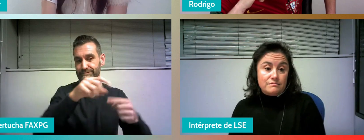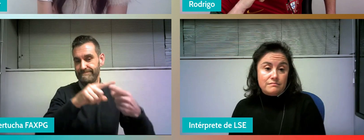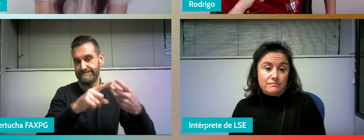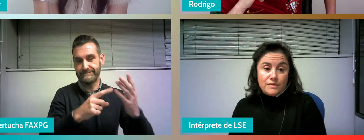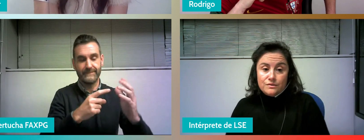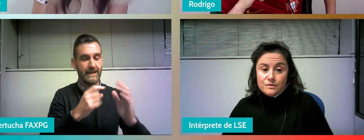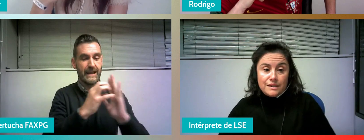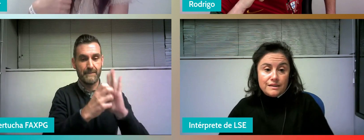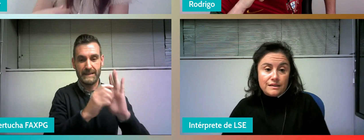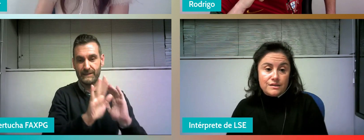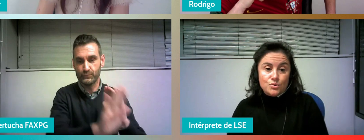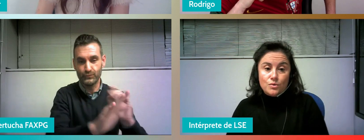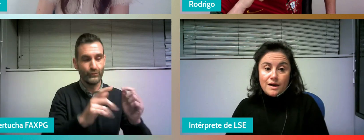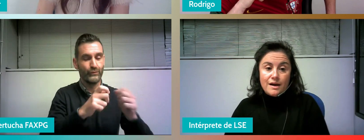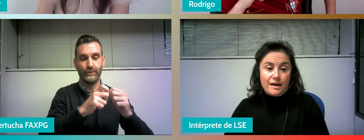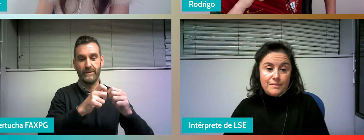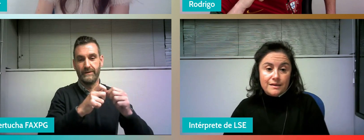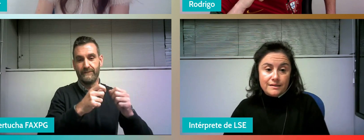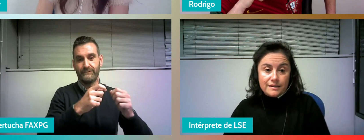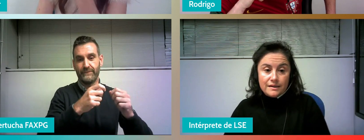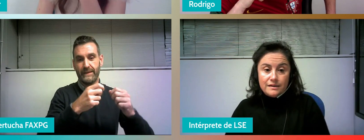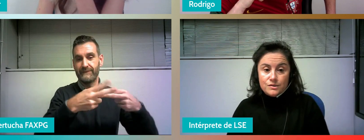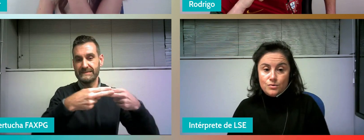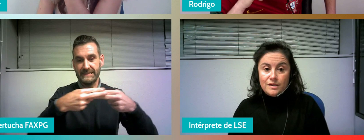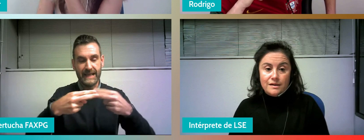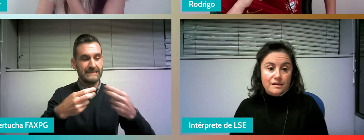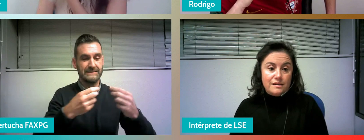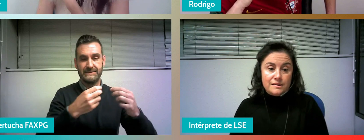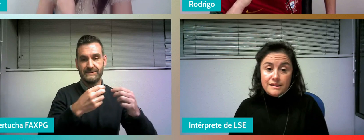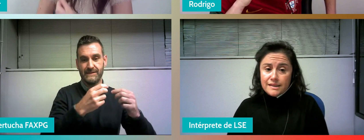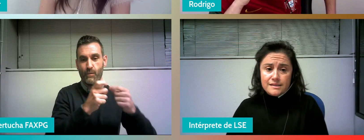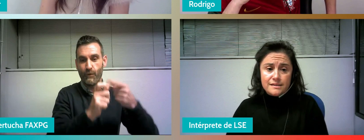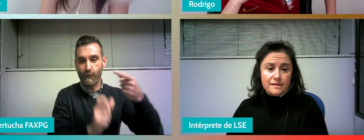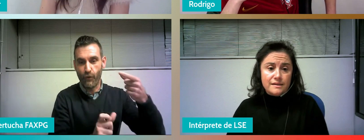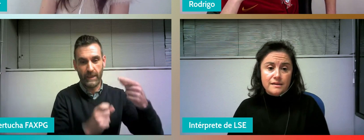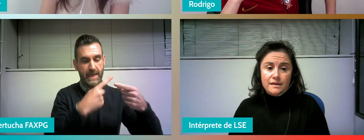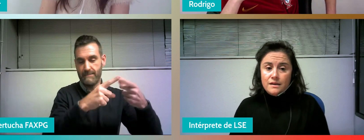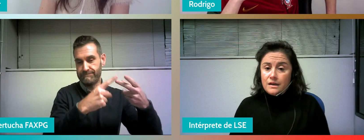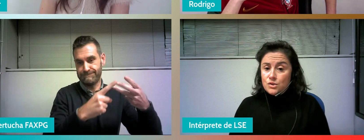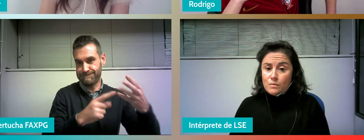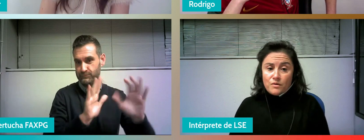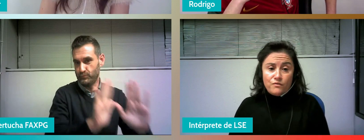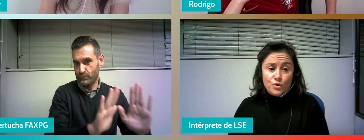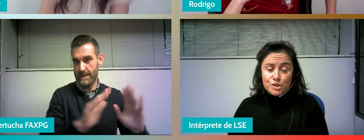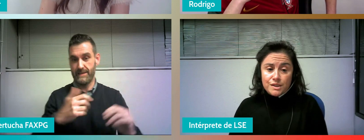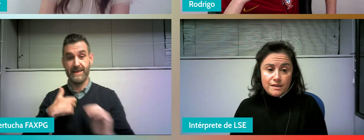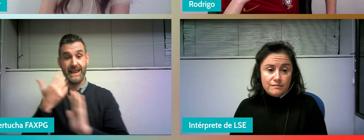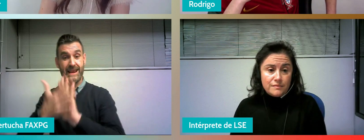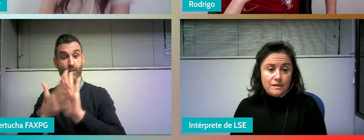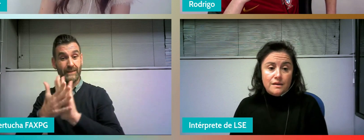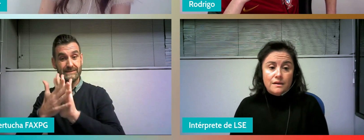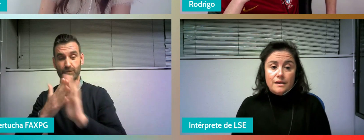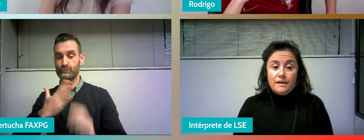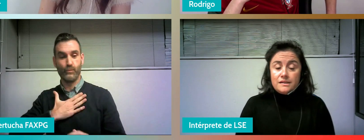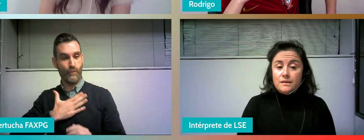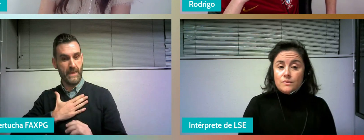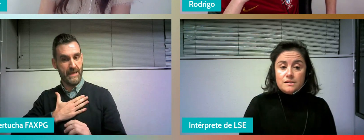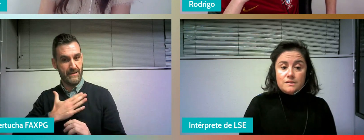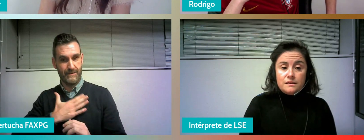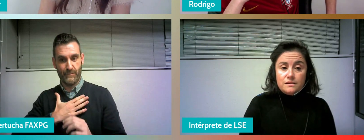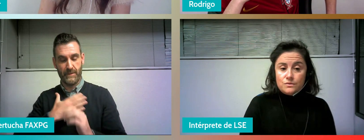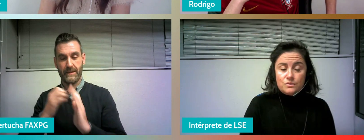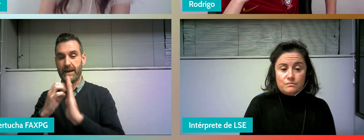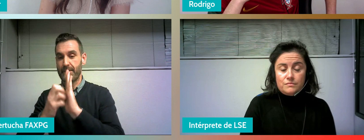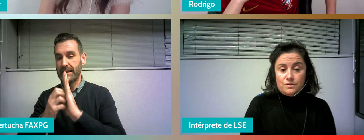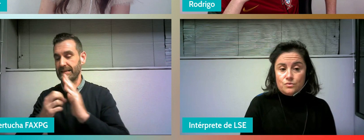orais, né, teñen a súa gramática, a súa sintaxe, a súa morfoloxía, e nas linguas